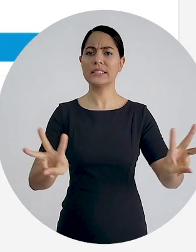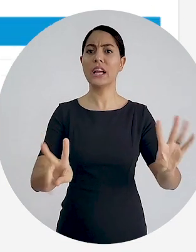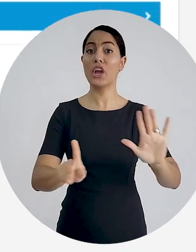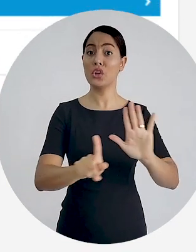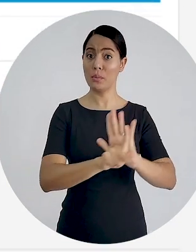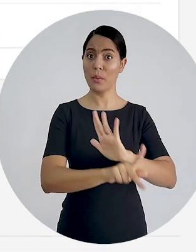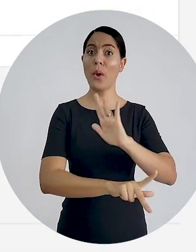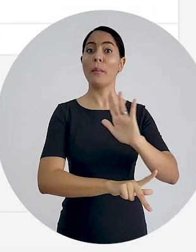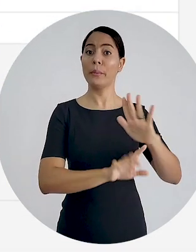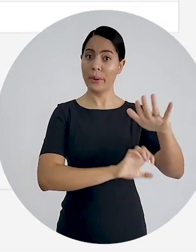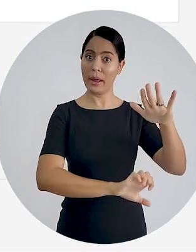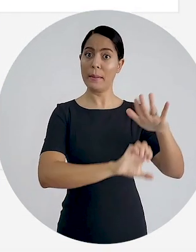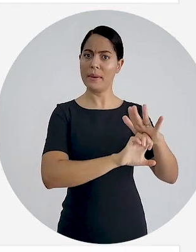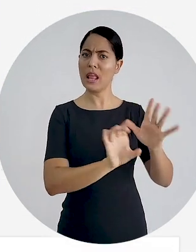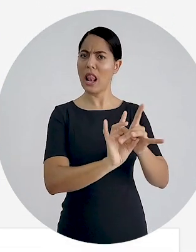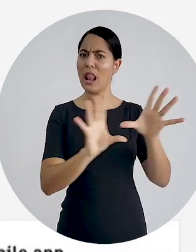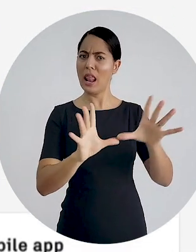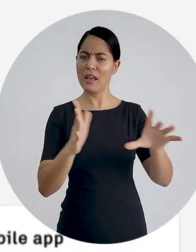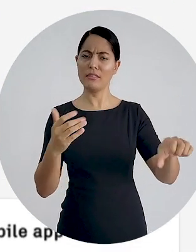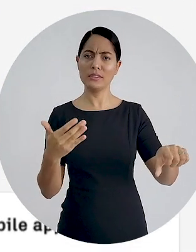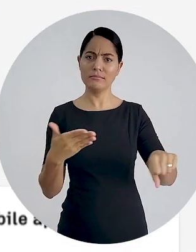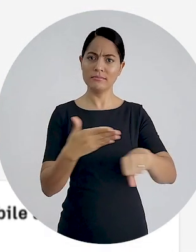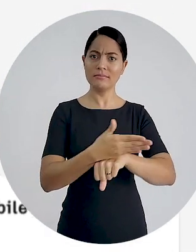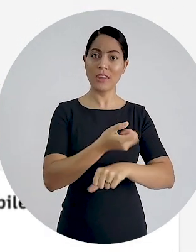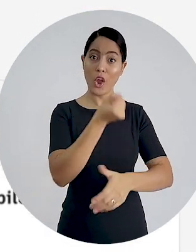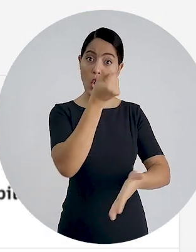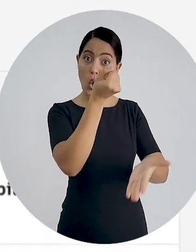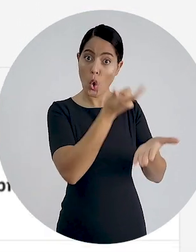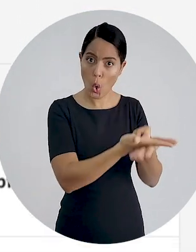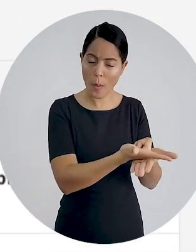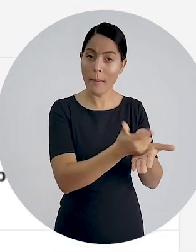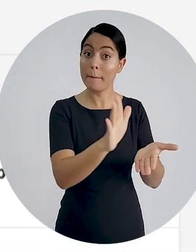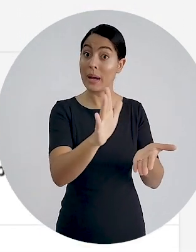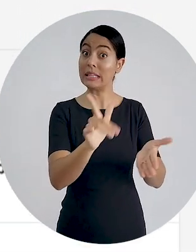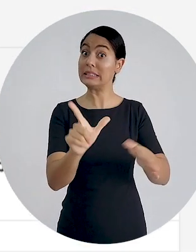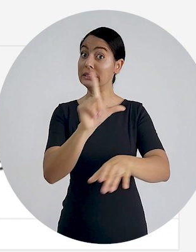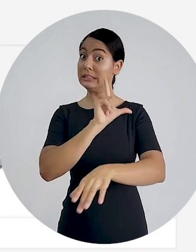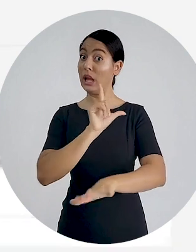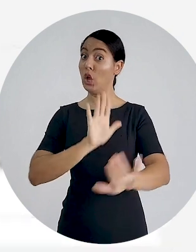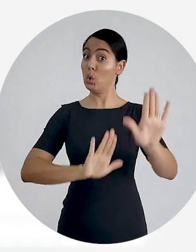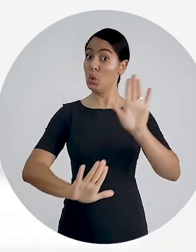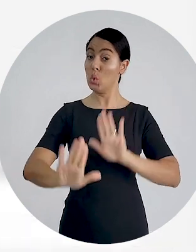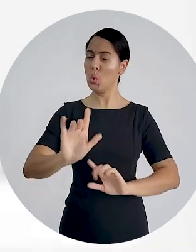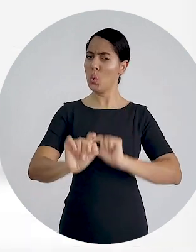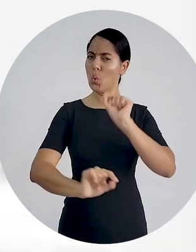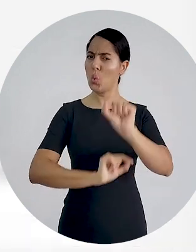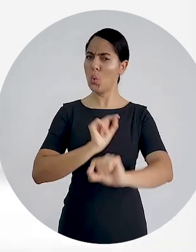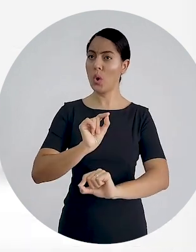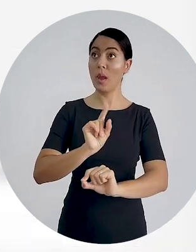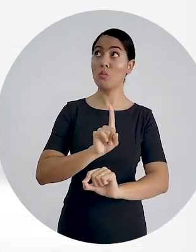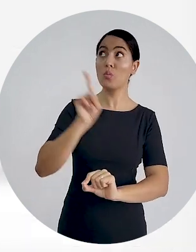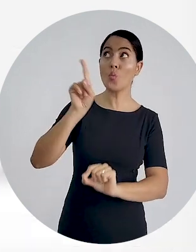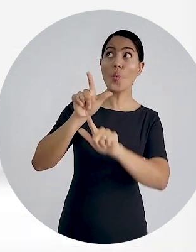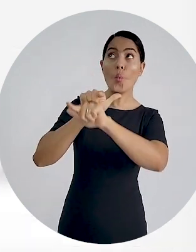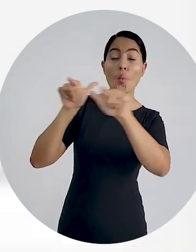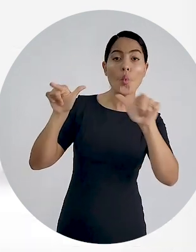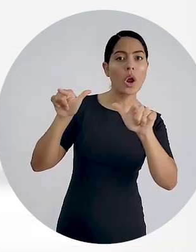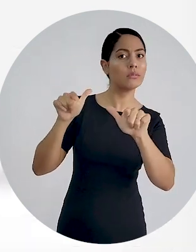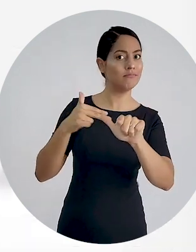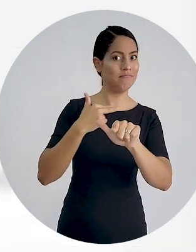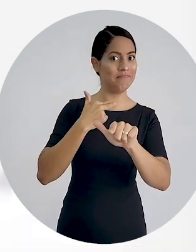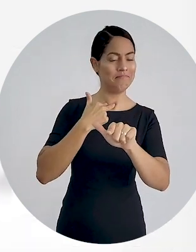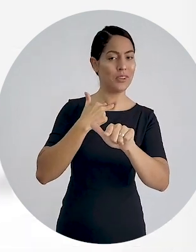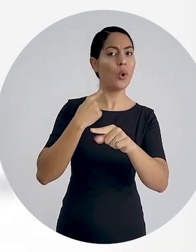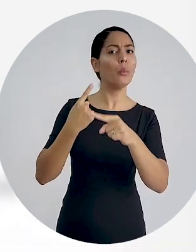você realiza sua compra normalmente. É recomendado que antes de realizar a compra, o seu carrinho esteja